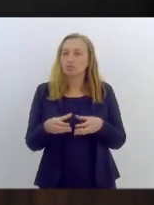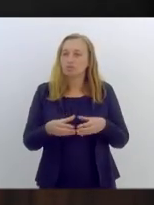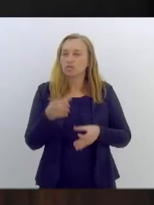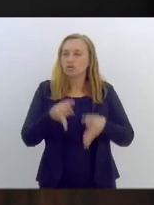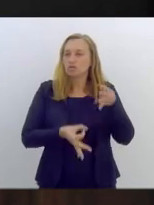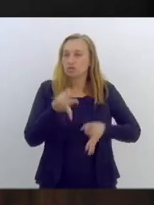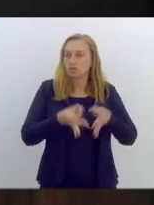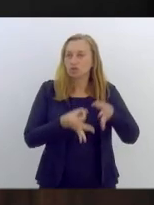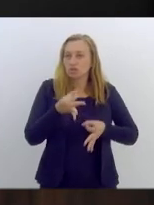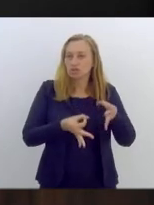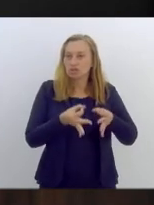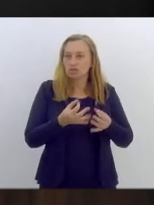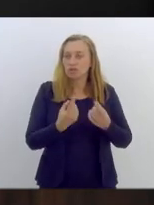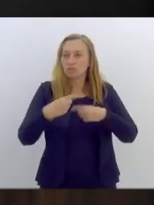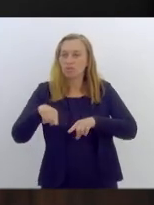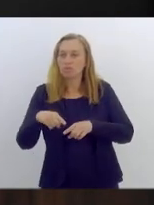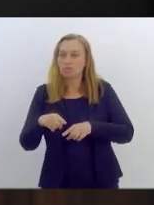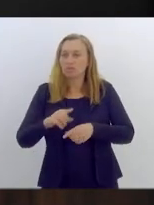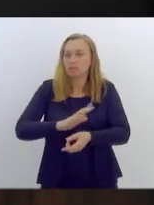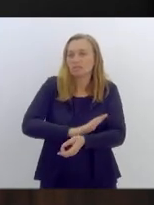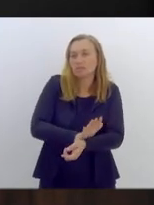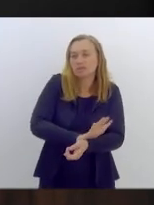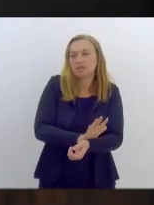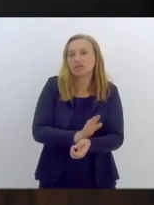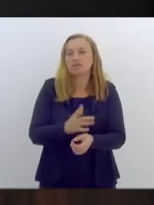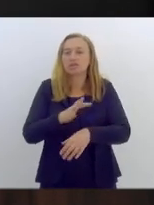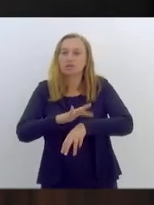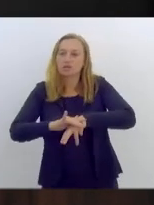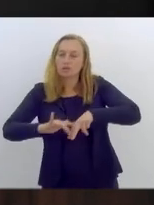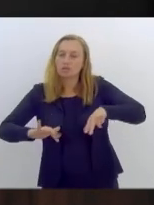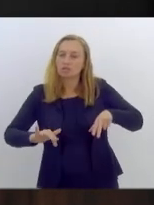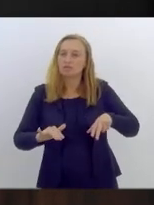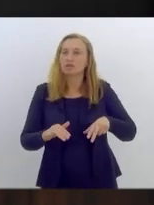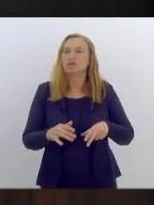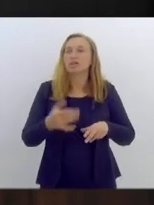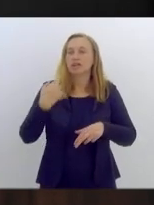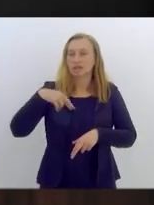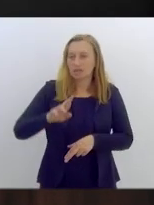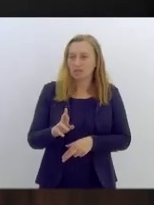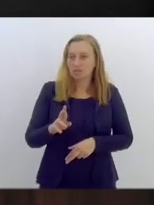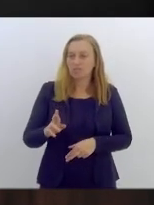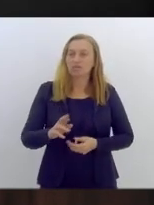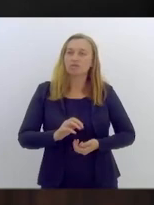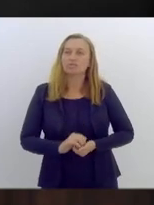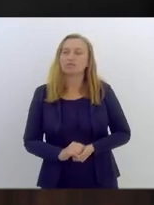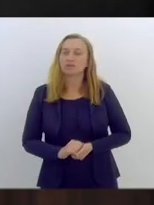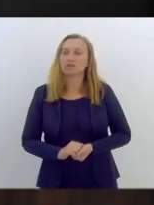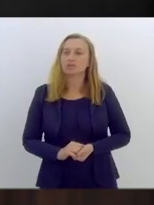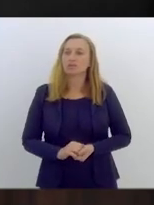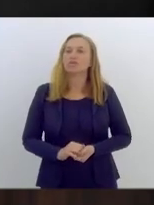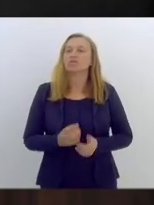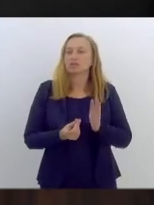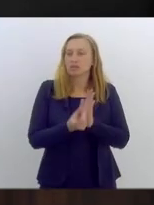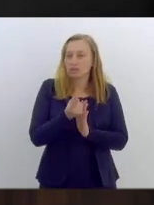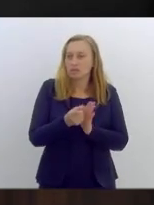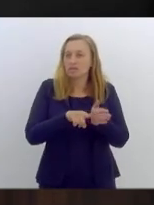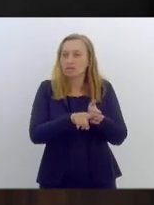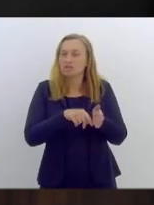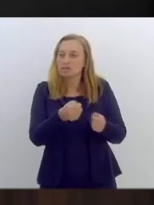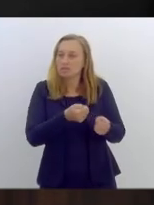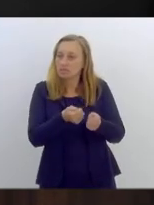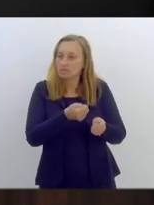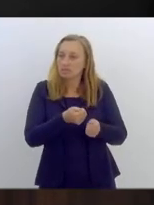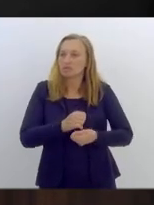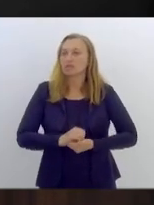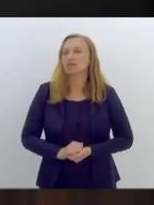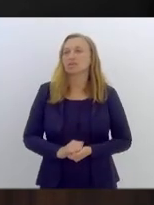e Justiça, Combate à Discriminação, Preconceito, Raça, Cor, Etnia, Religião e Procedência Nacional, e de Orçamento, Finanças,